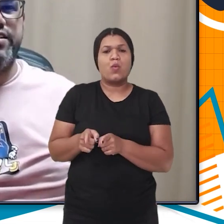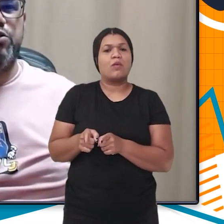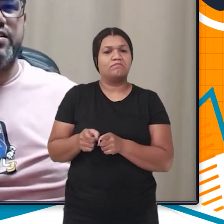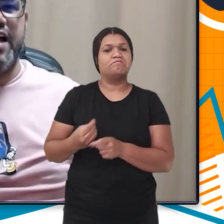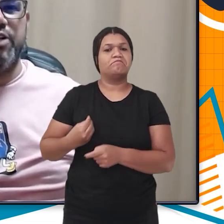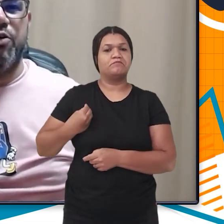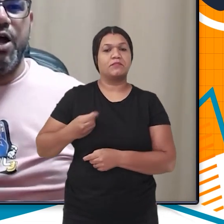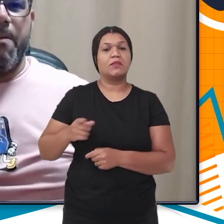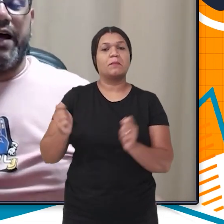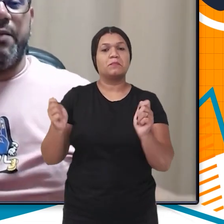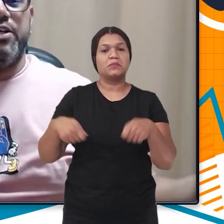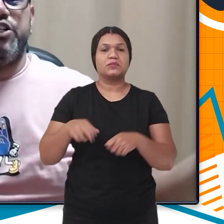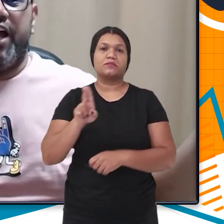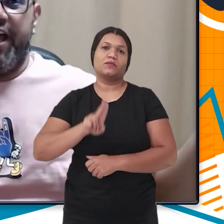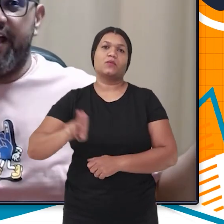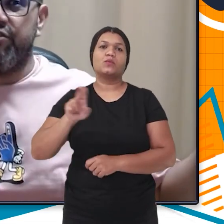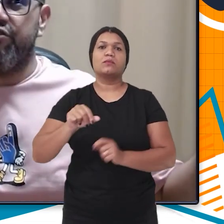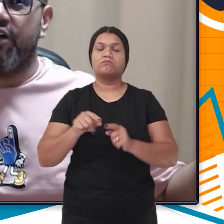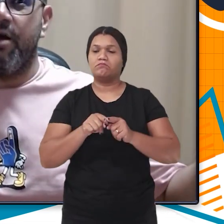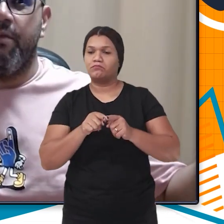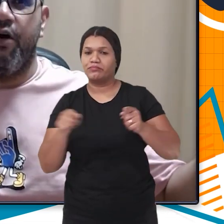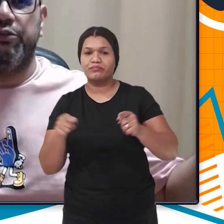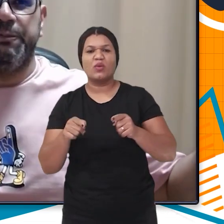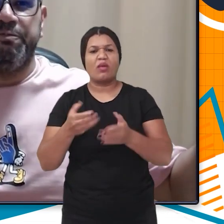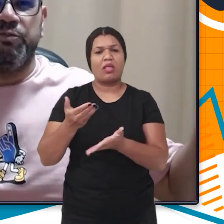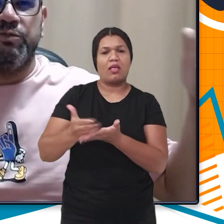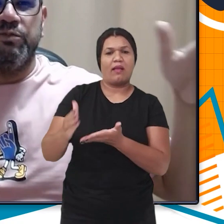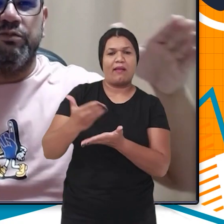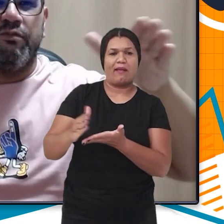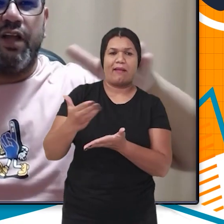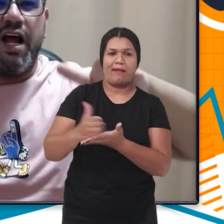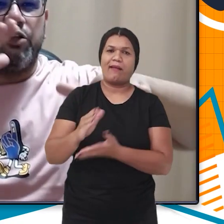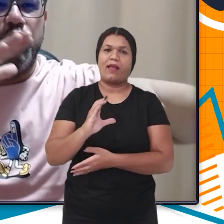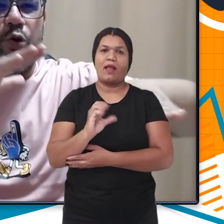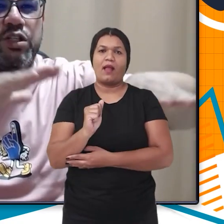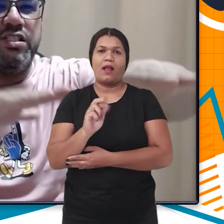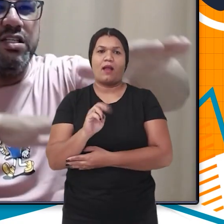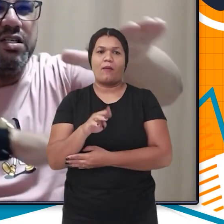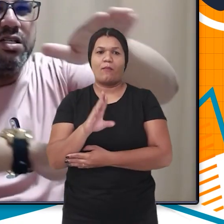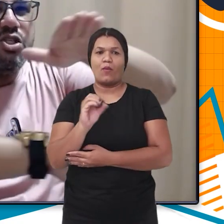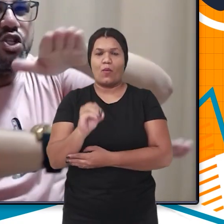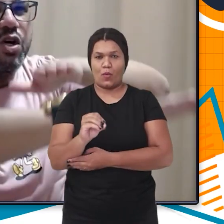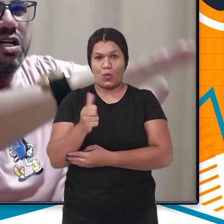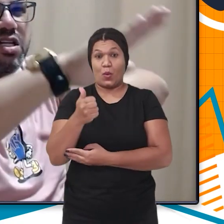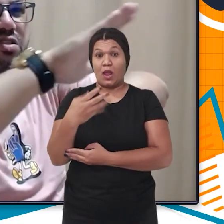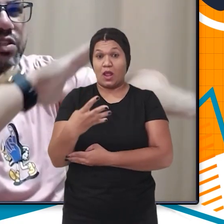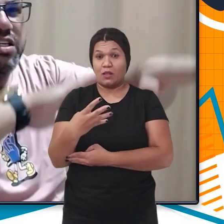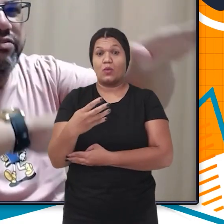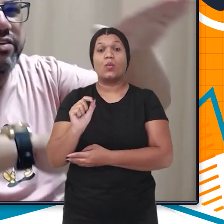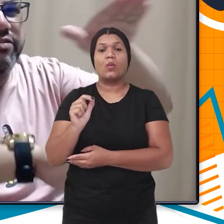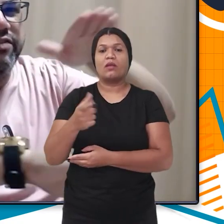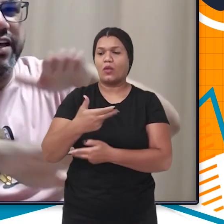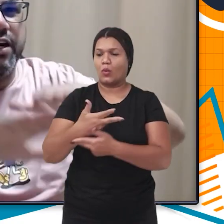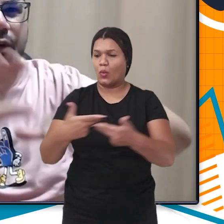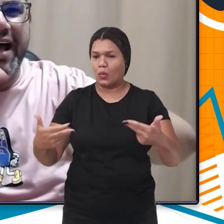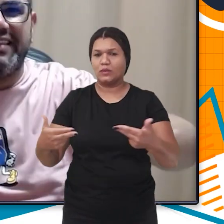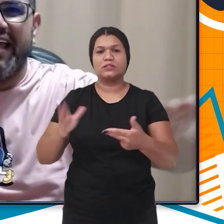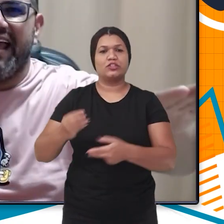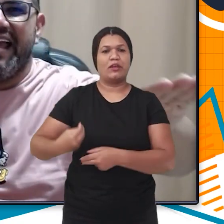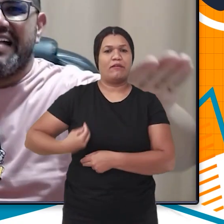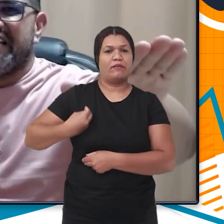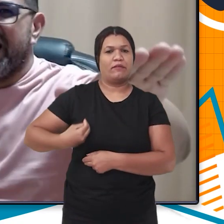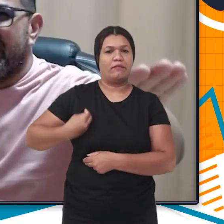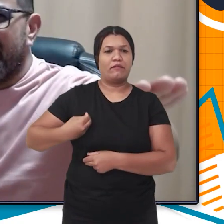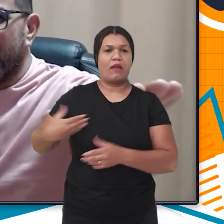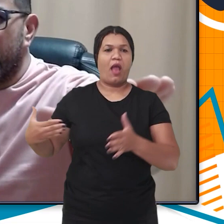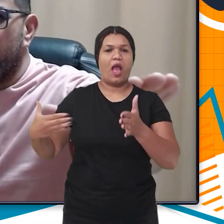apenas pode ser usado para medir restos de carbono 14 de organismos que viveram